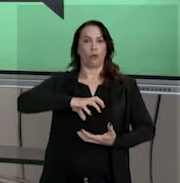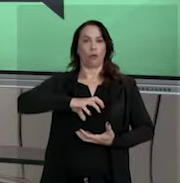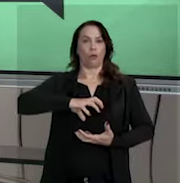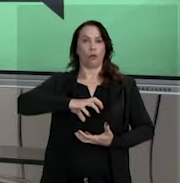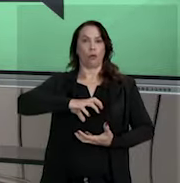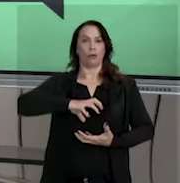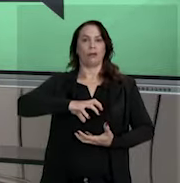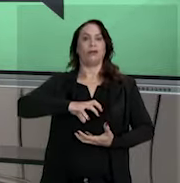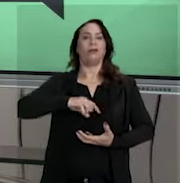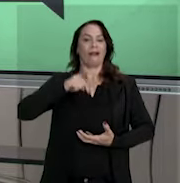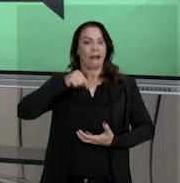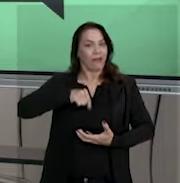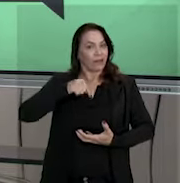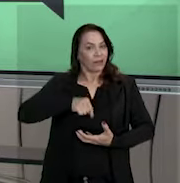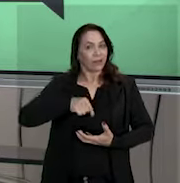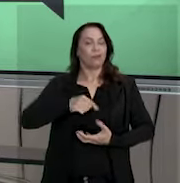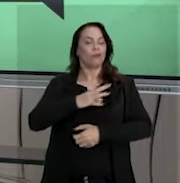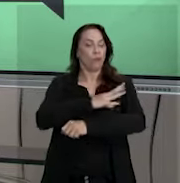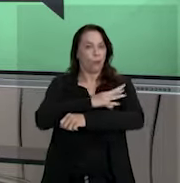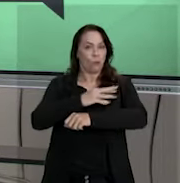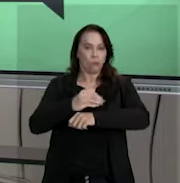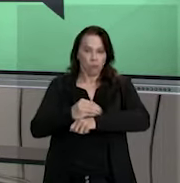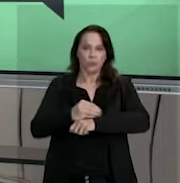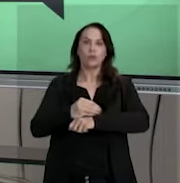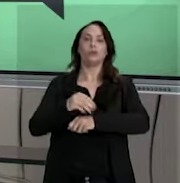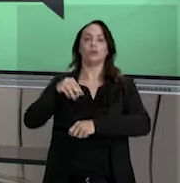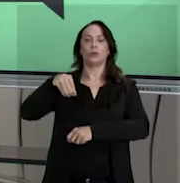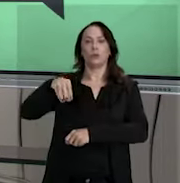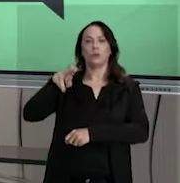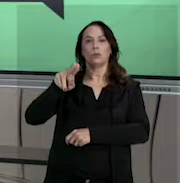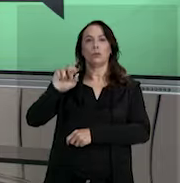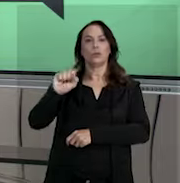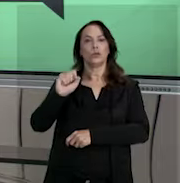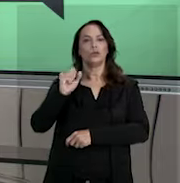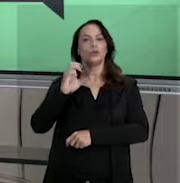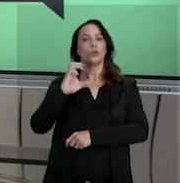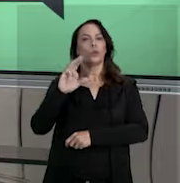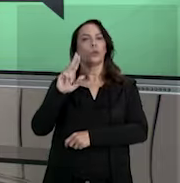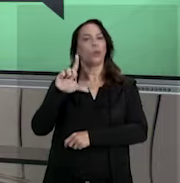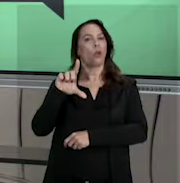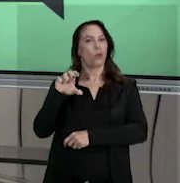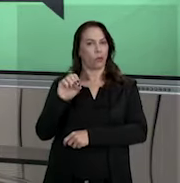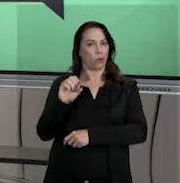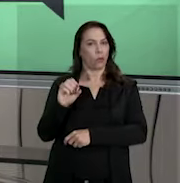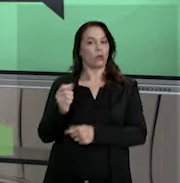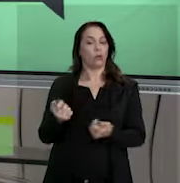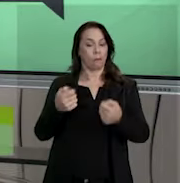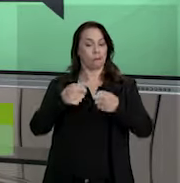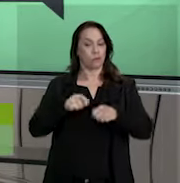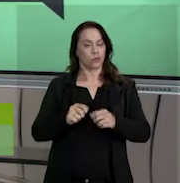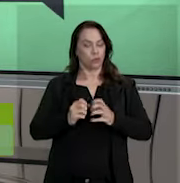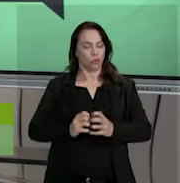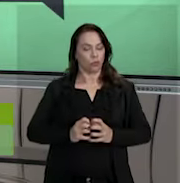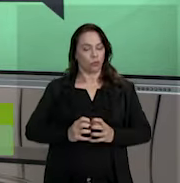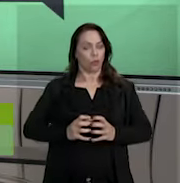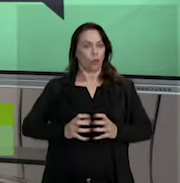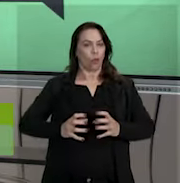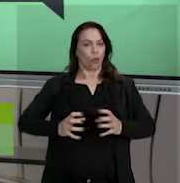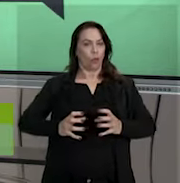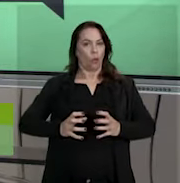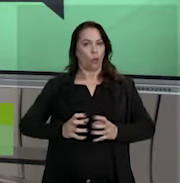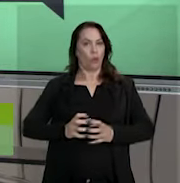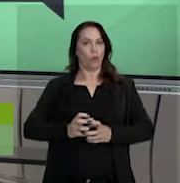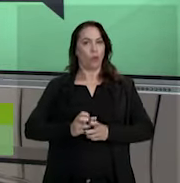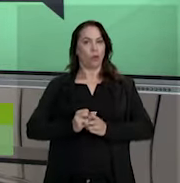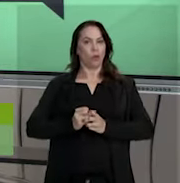estourar, né? Então, graças à musculatura, ele expande, ou seja, ele relaxa e ele contrai. Então,